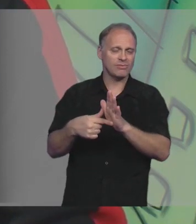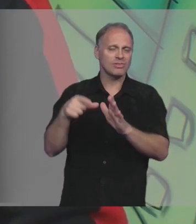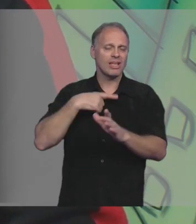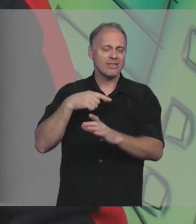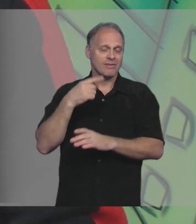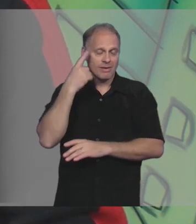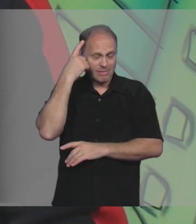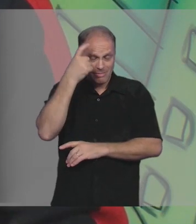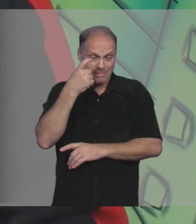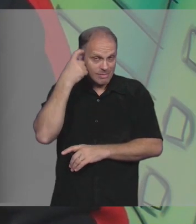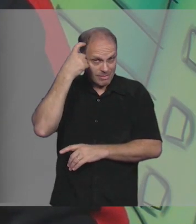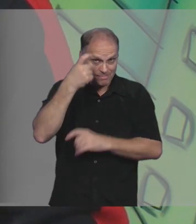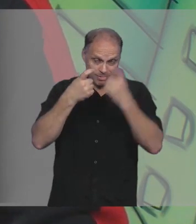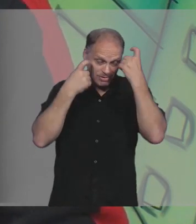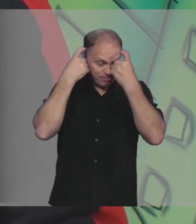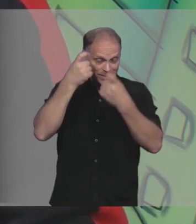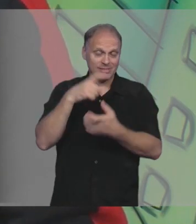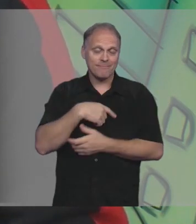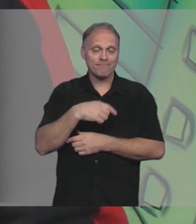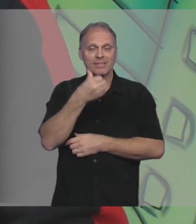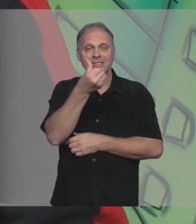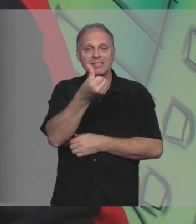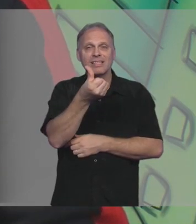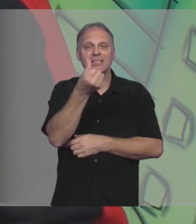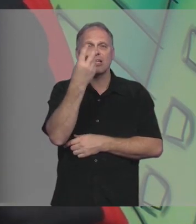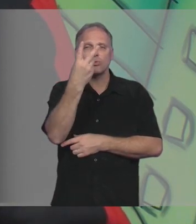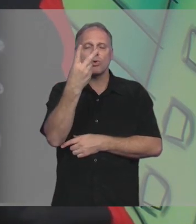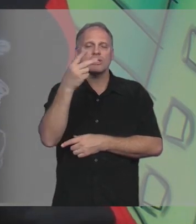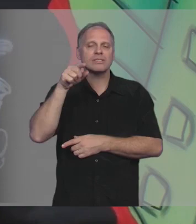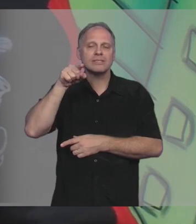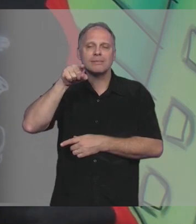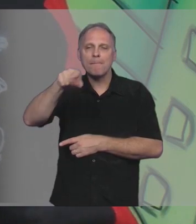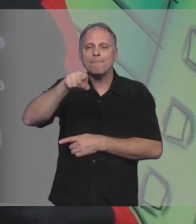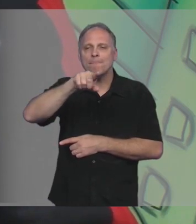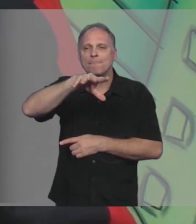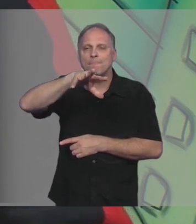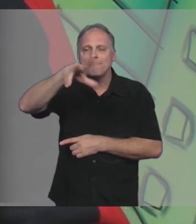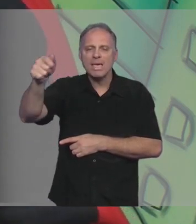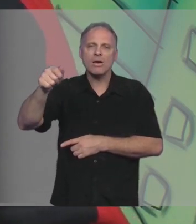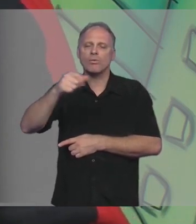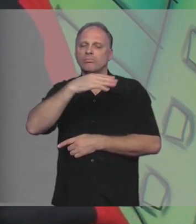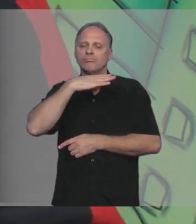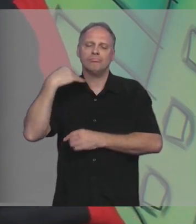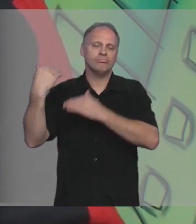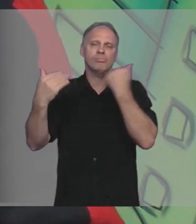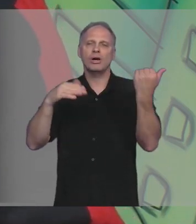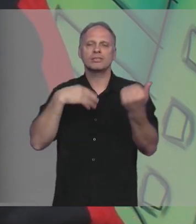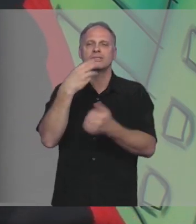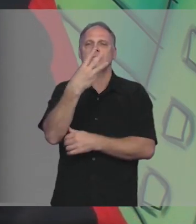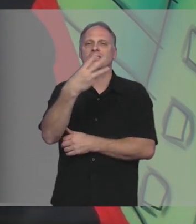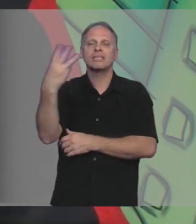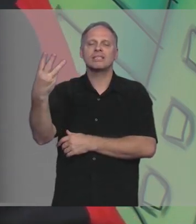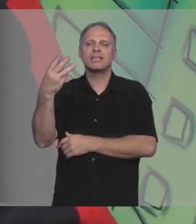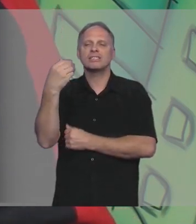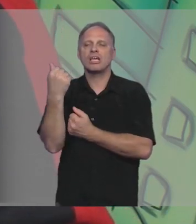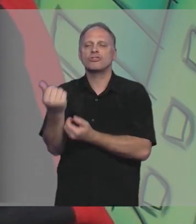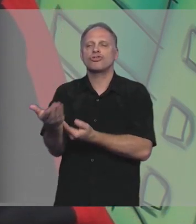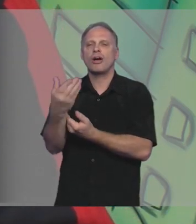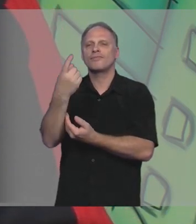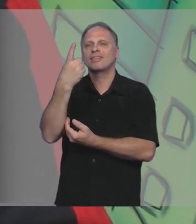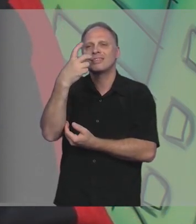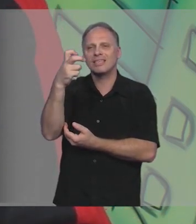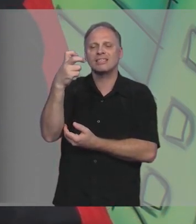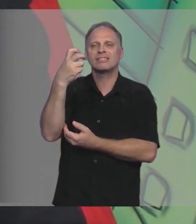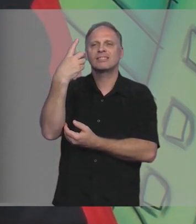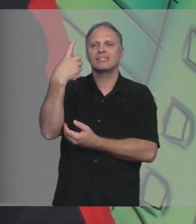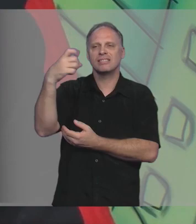extremamente preocupante. Dos 62 mil homicídios, Laerte, 33 mil são jovens de 15 a 19